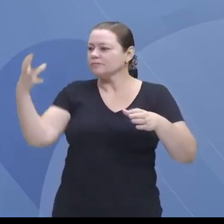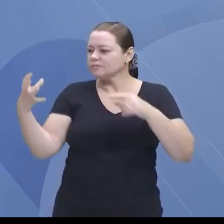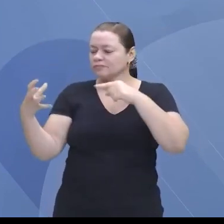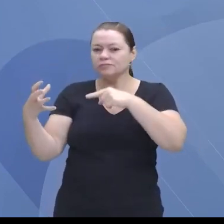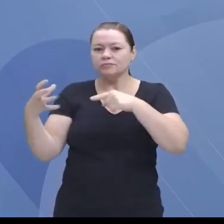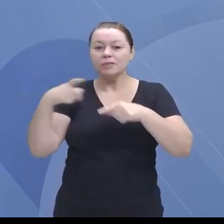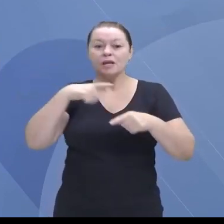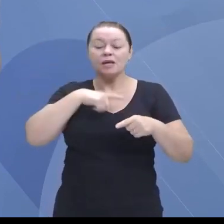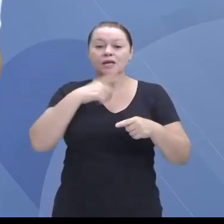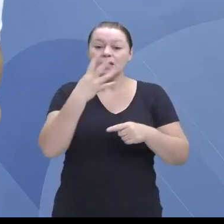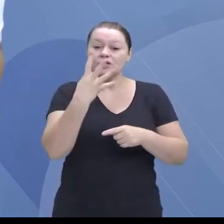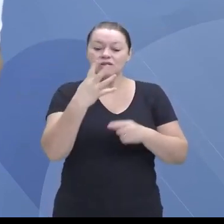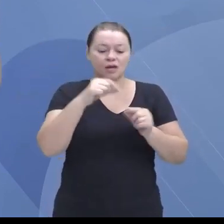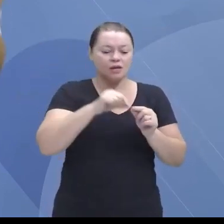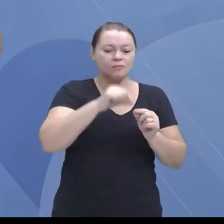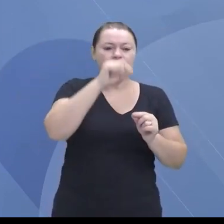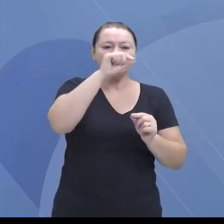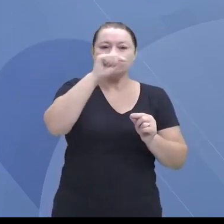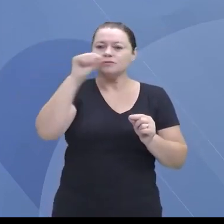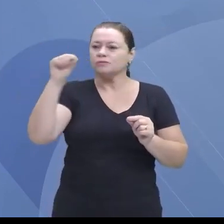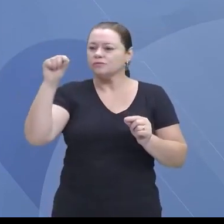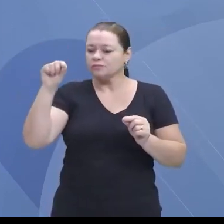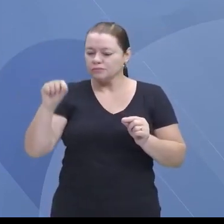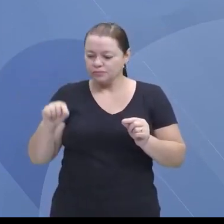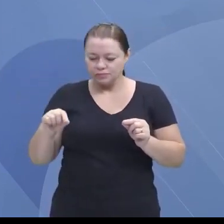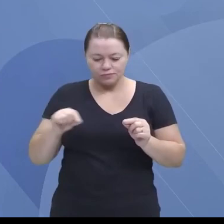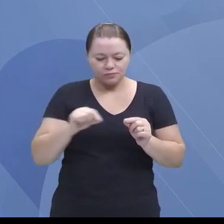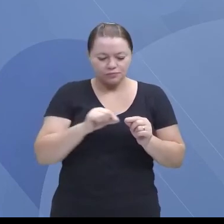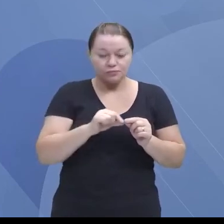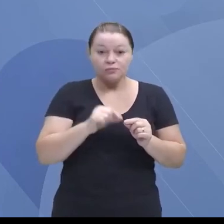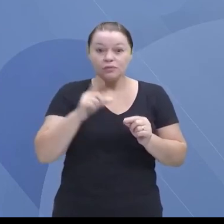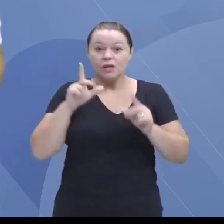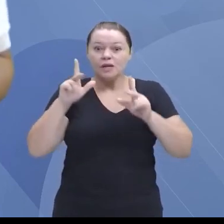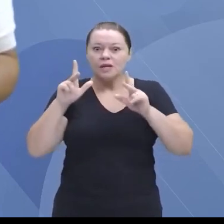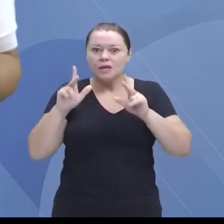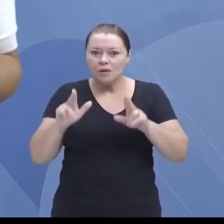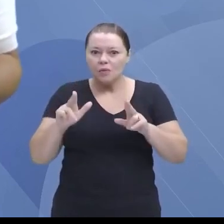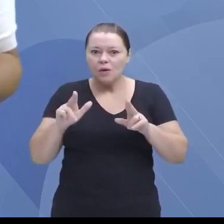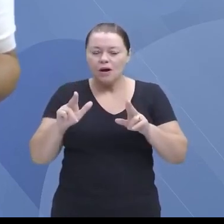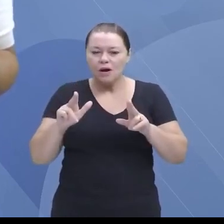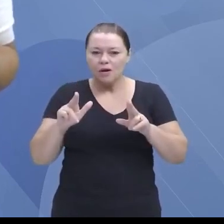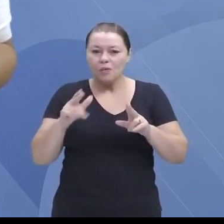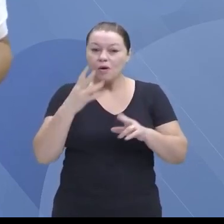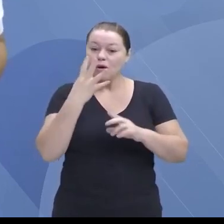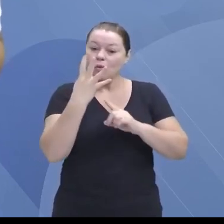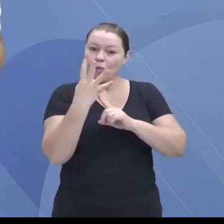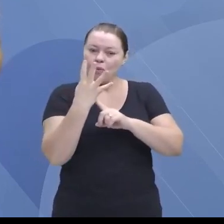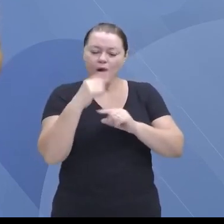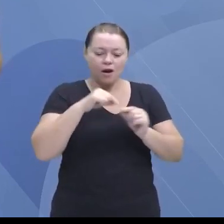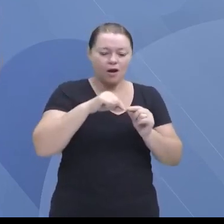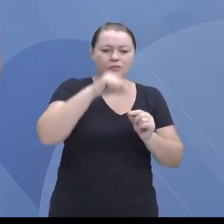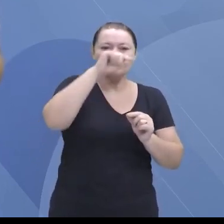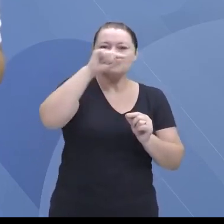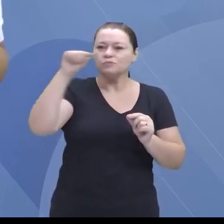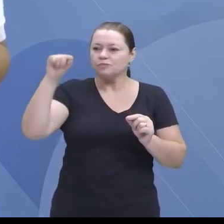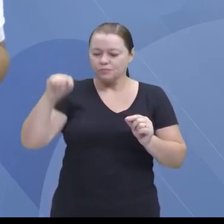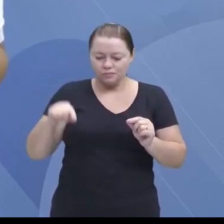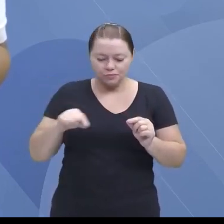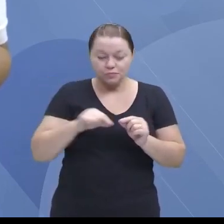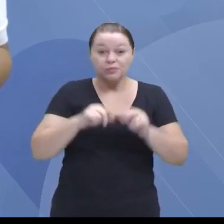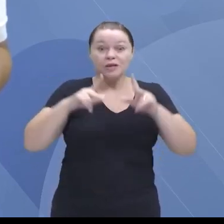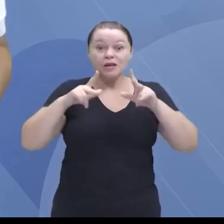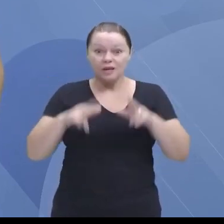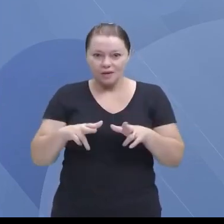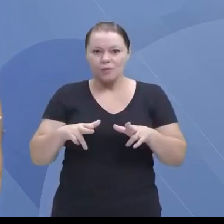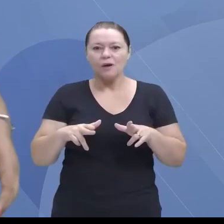4 lados iguais. Quadrados, 4 lados